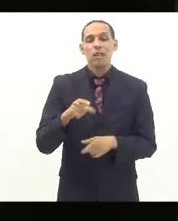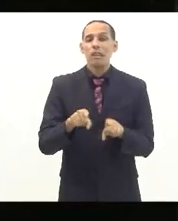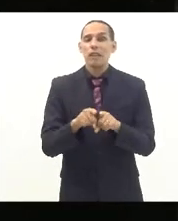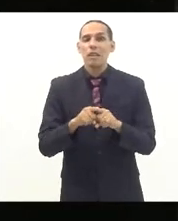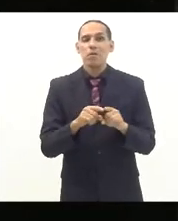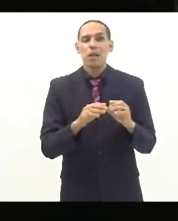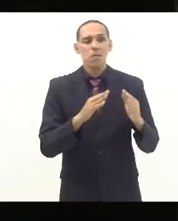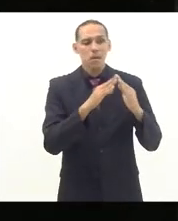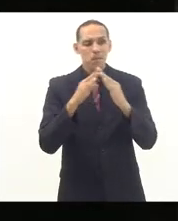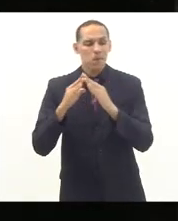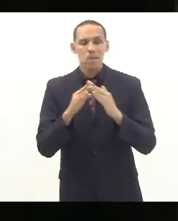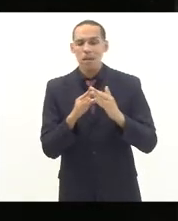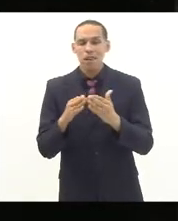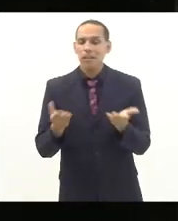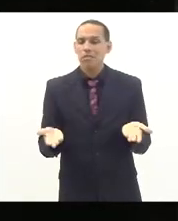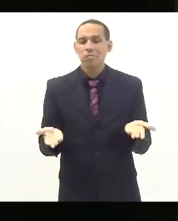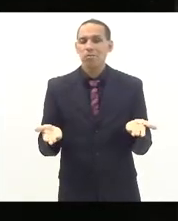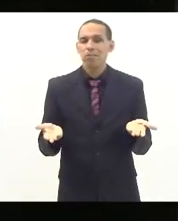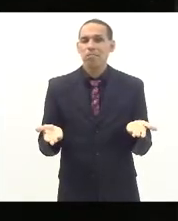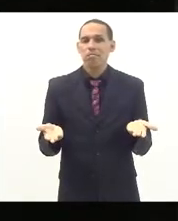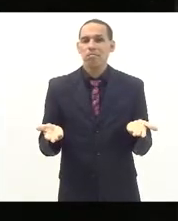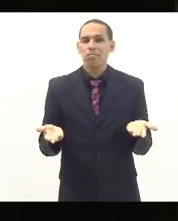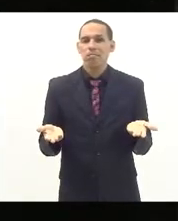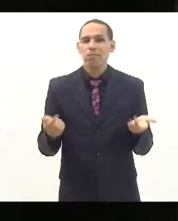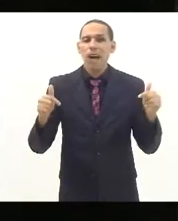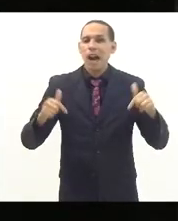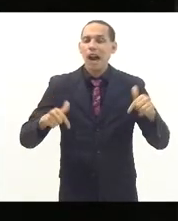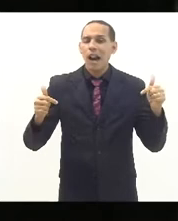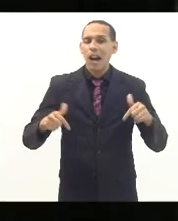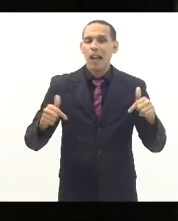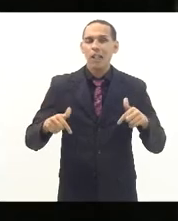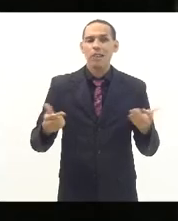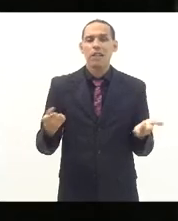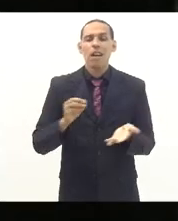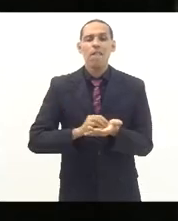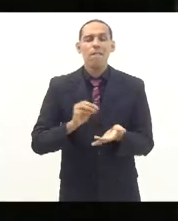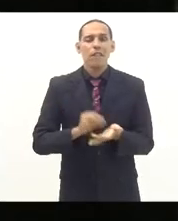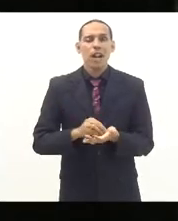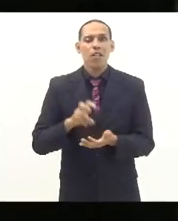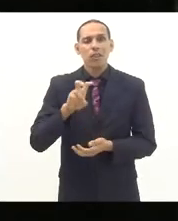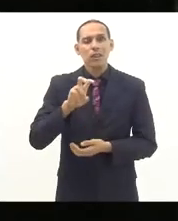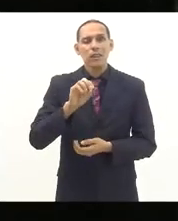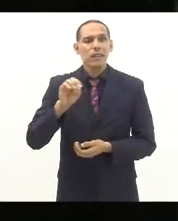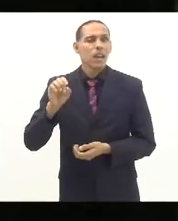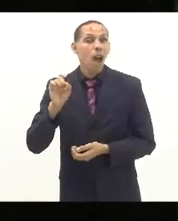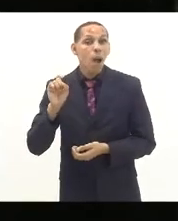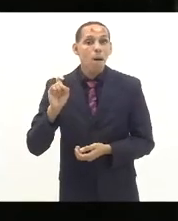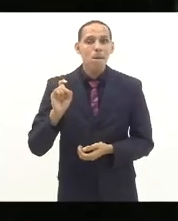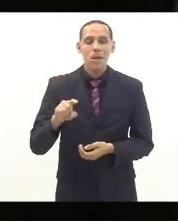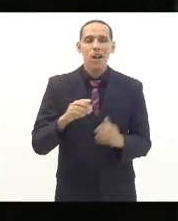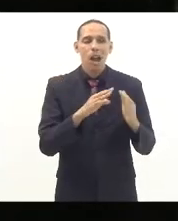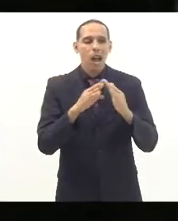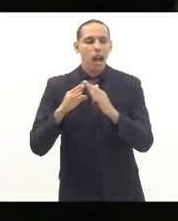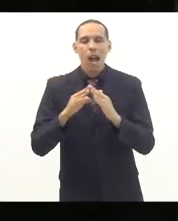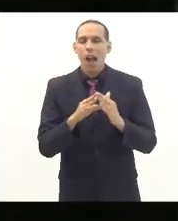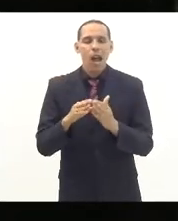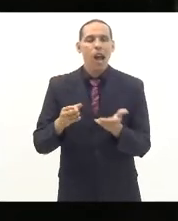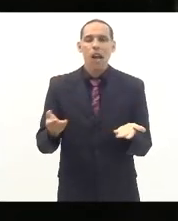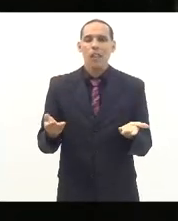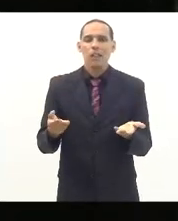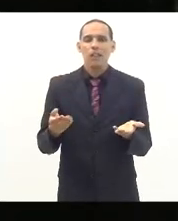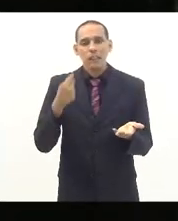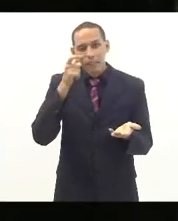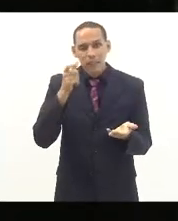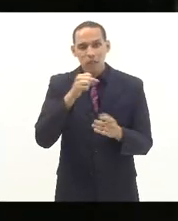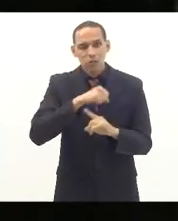o estado do Rio de Janeiro tem cerca de um déficit de cerca de 500 mil habitações de interesse